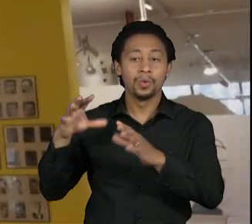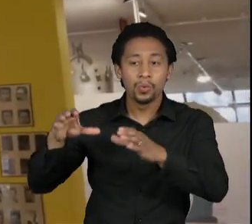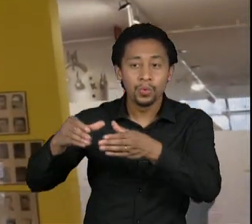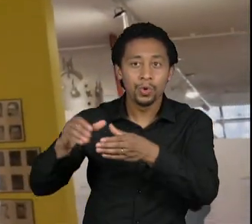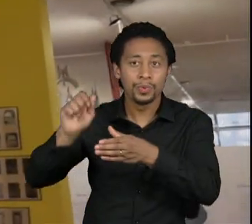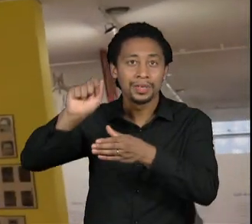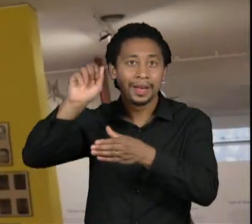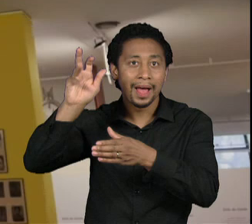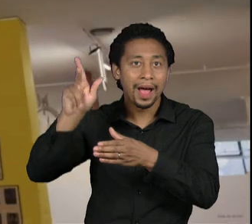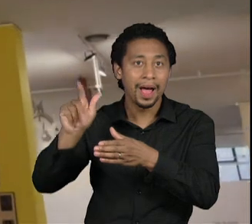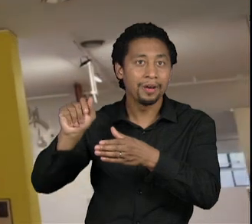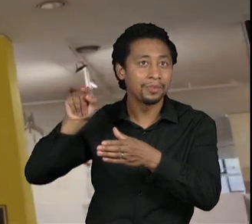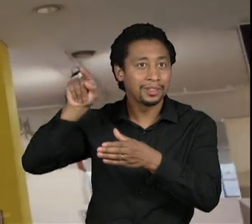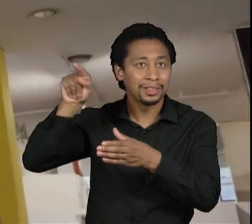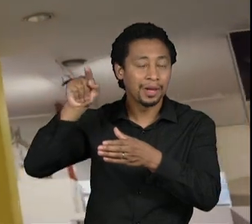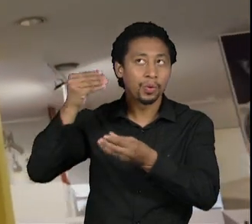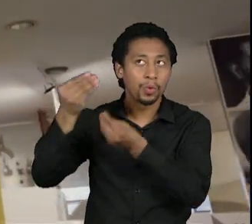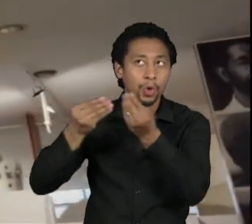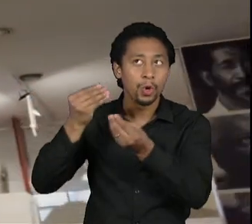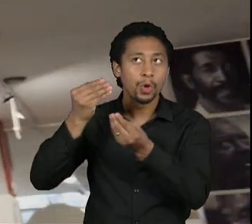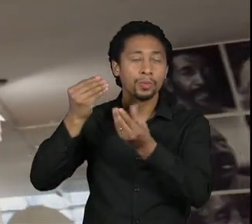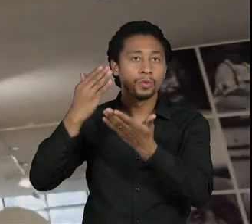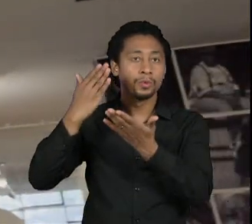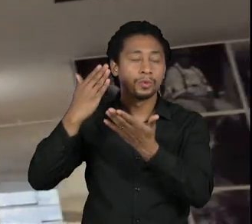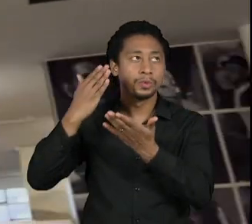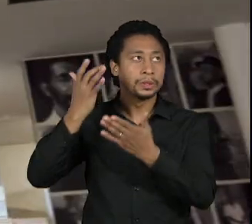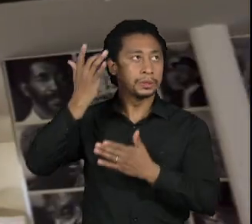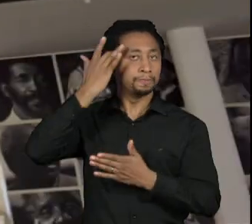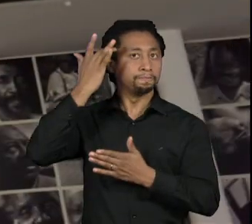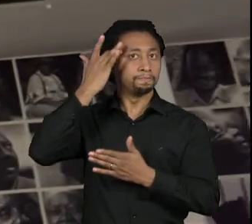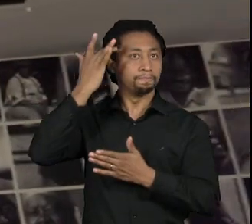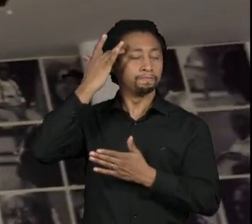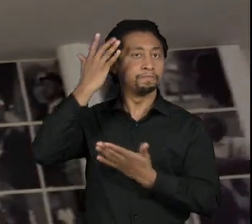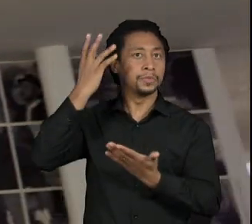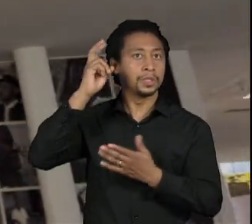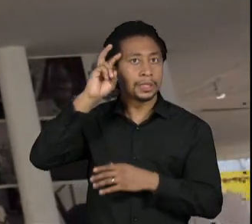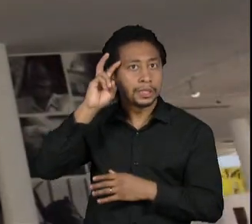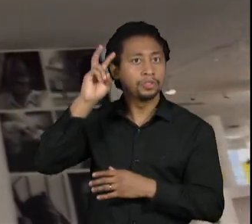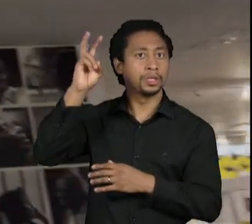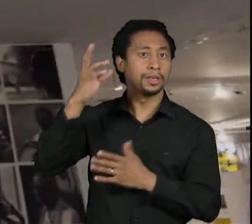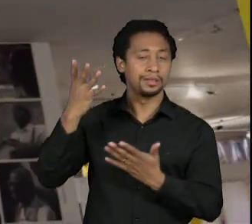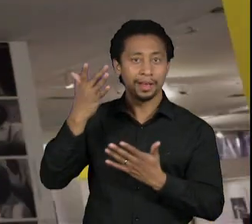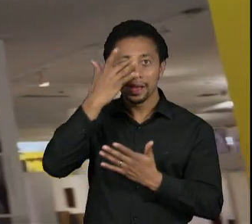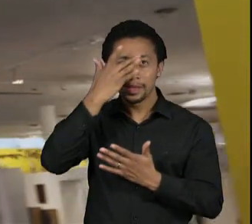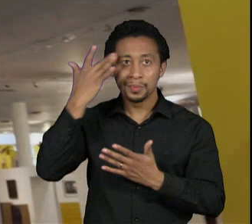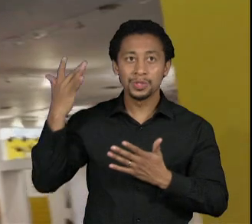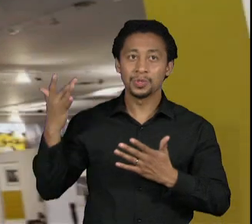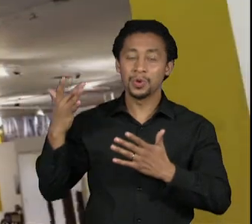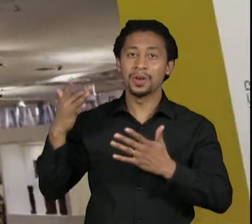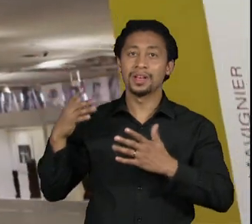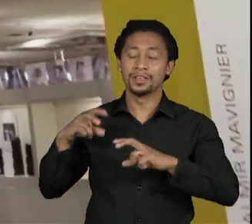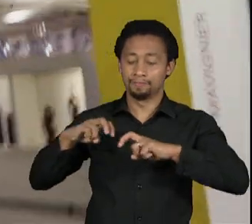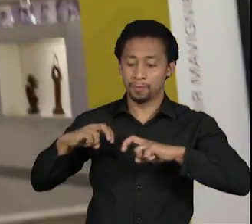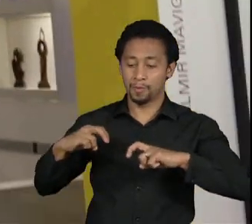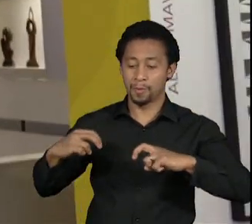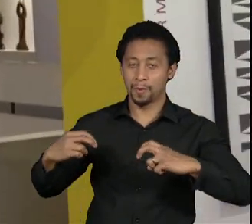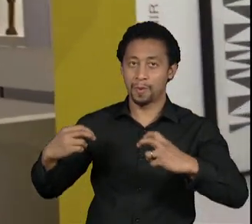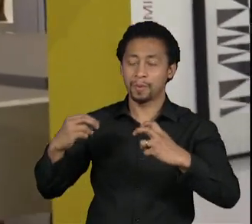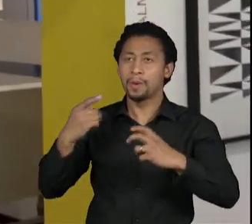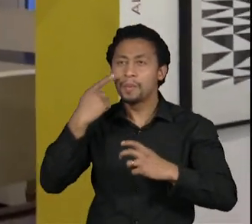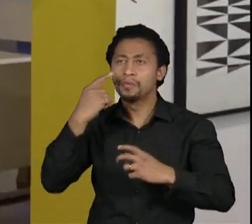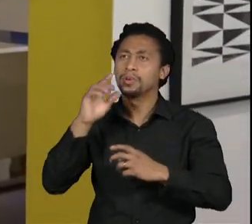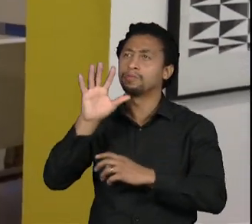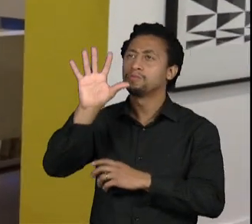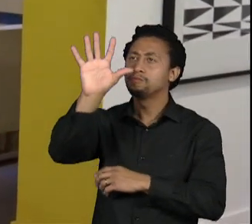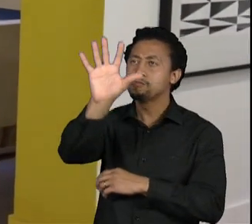onde o griot se senta e as pessoas se sentam à sombra desse baobá para